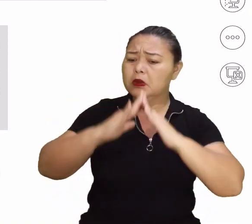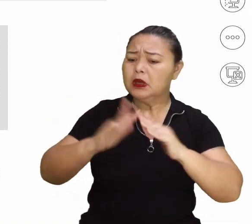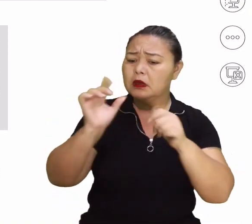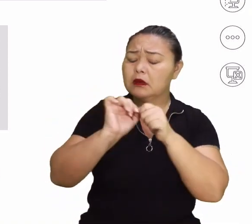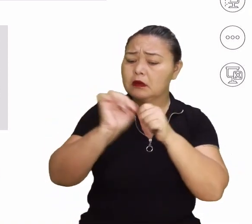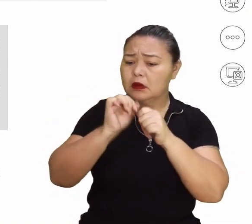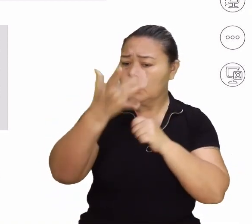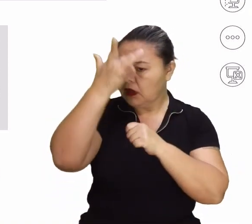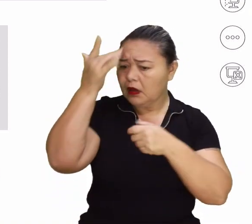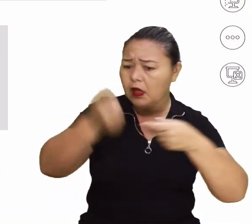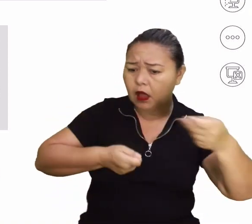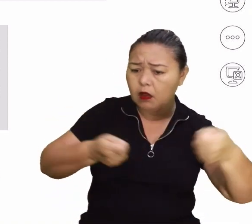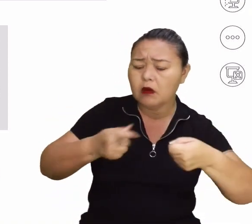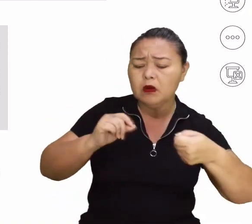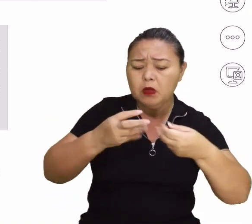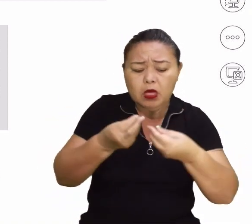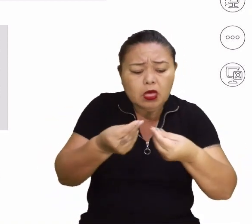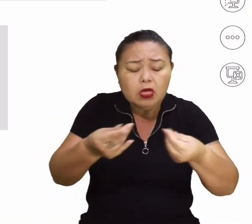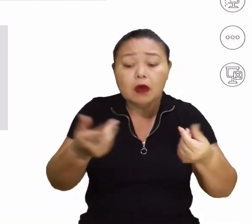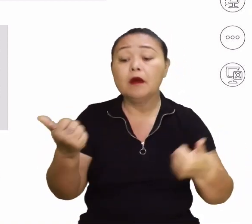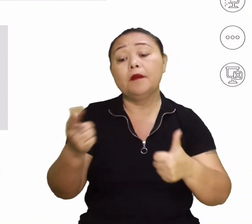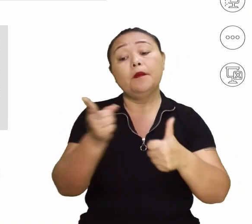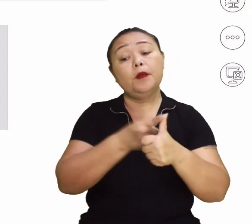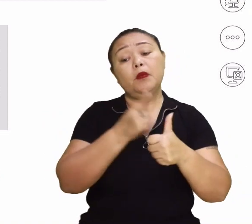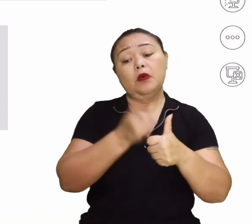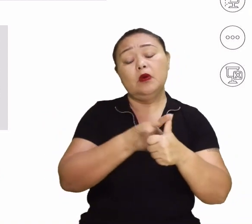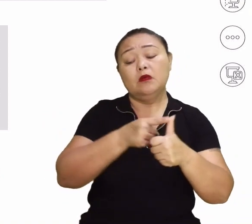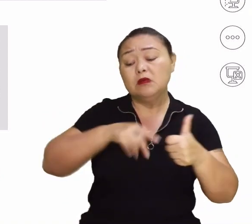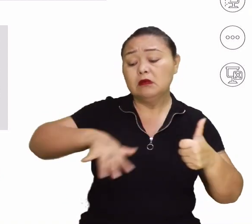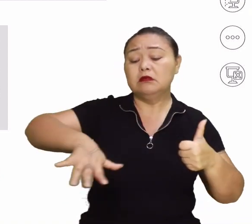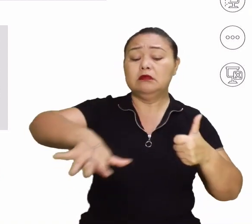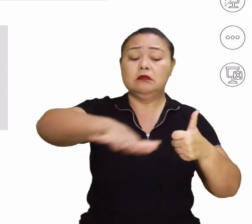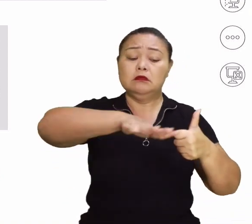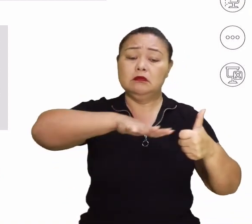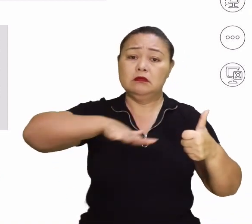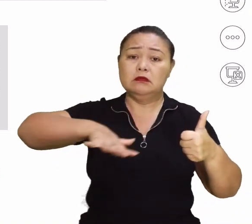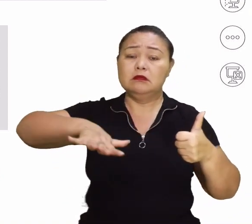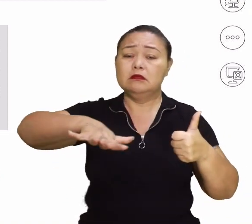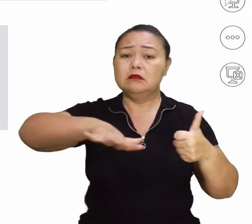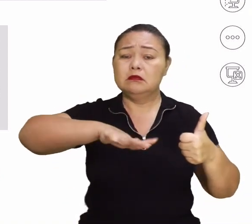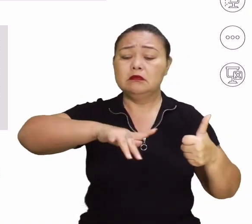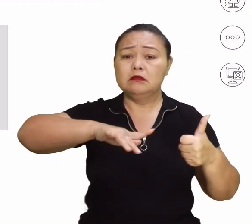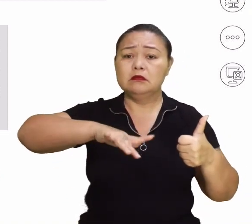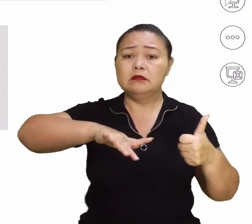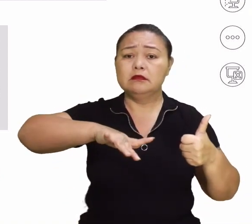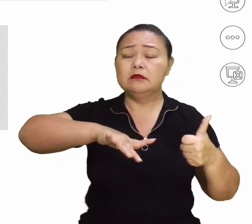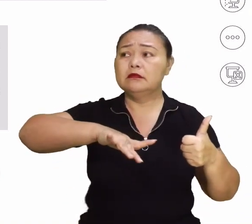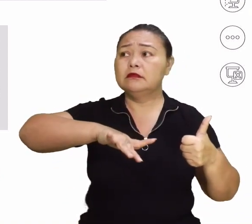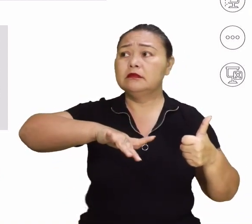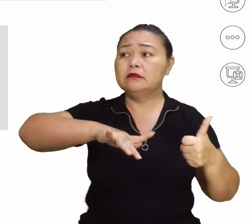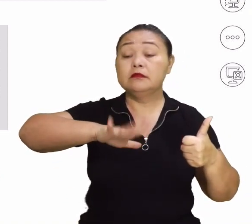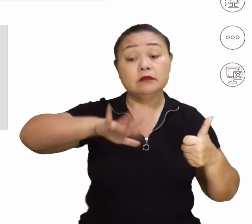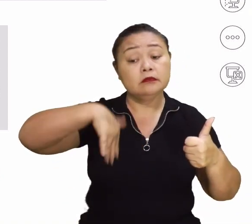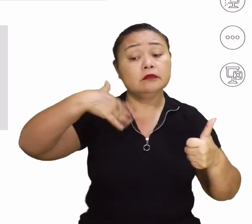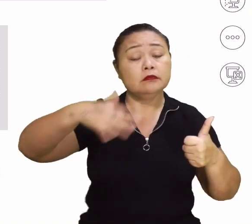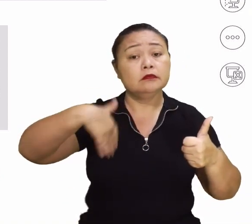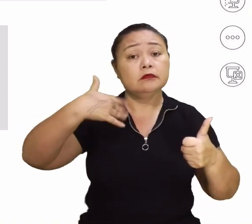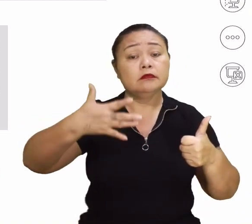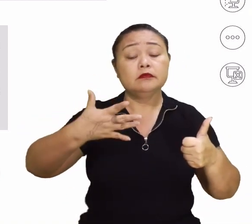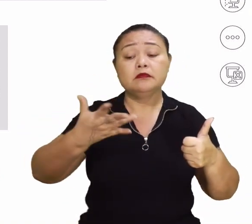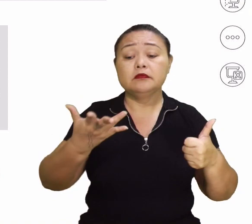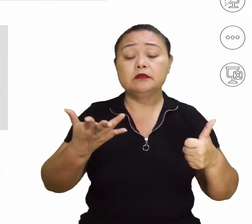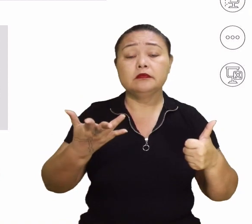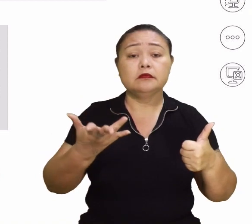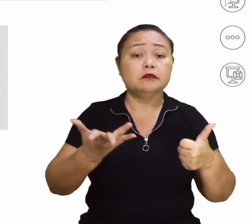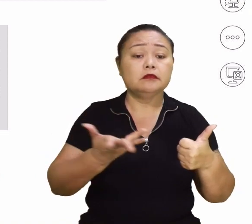professor? Primeiro lugar, é um ambiente que está se tornando cada dia mais